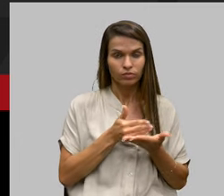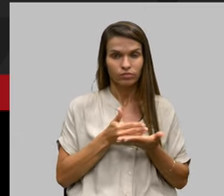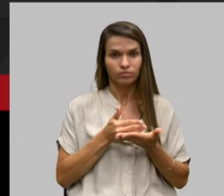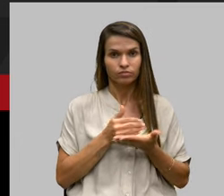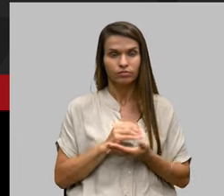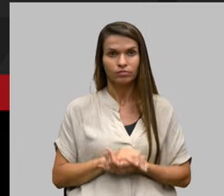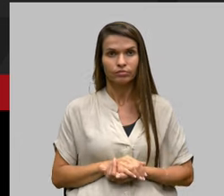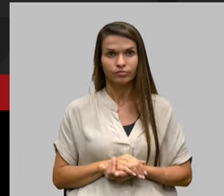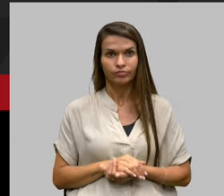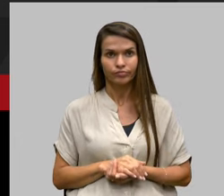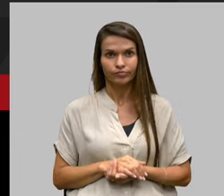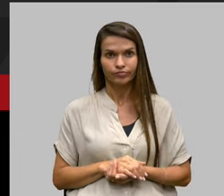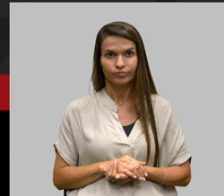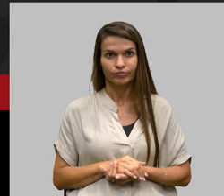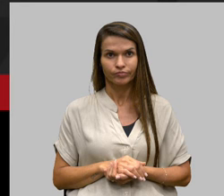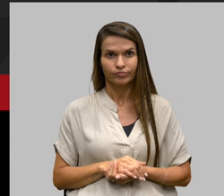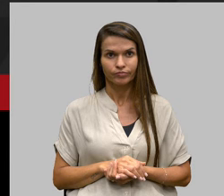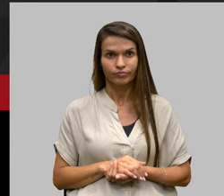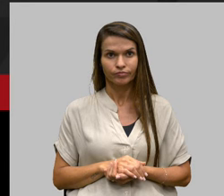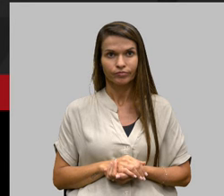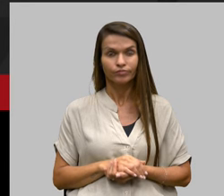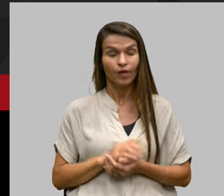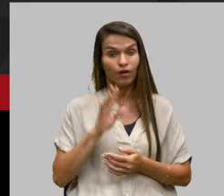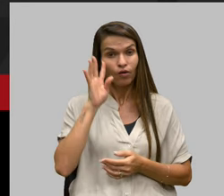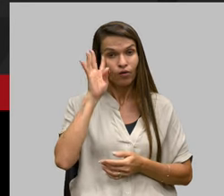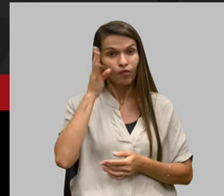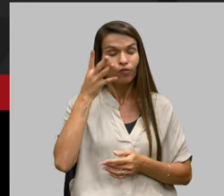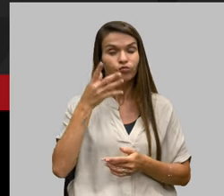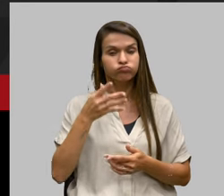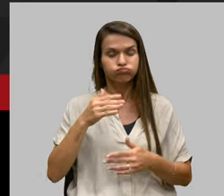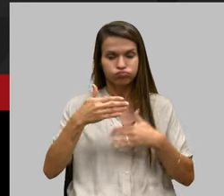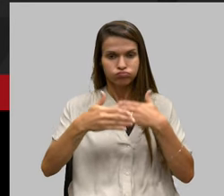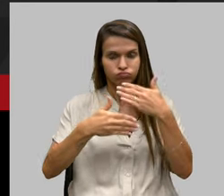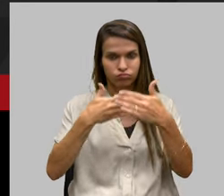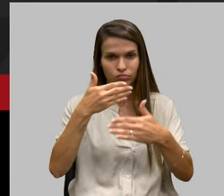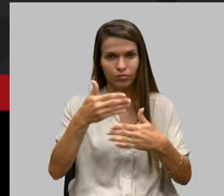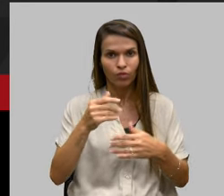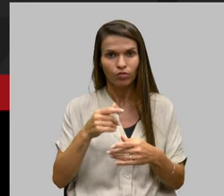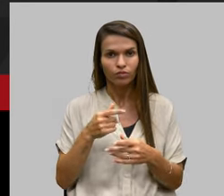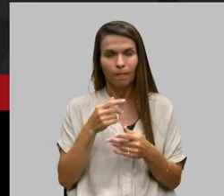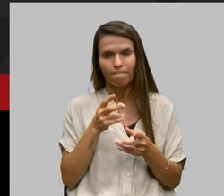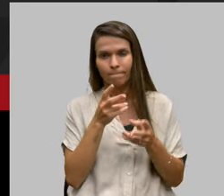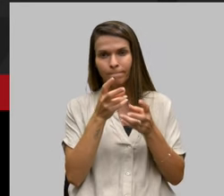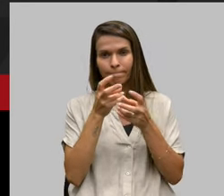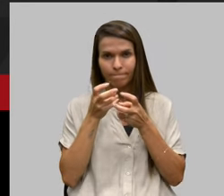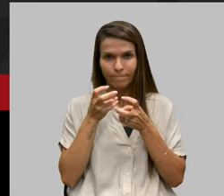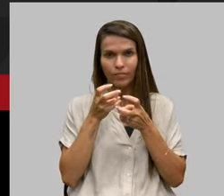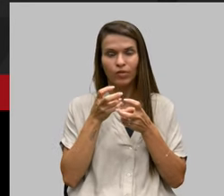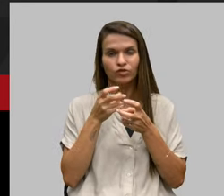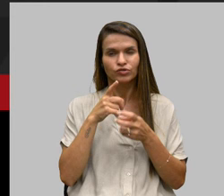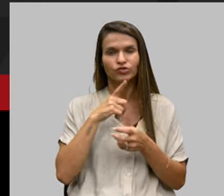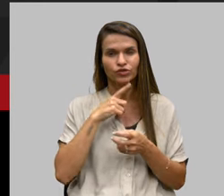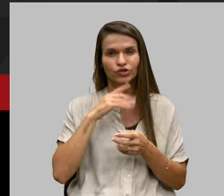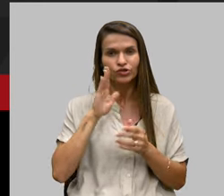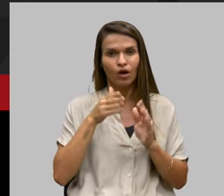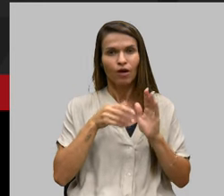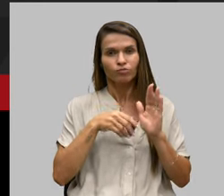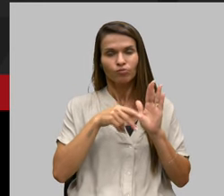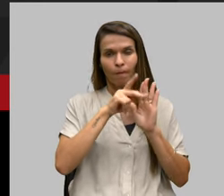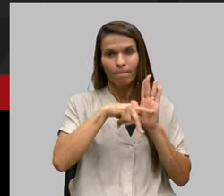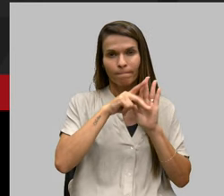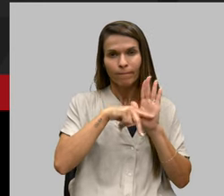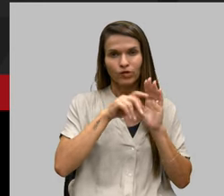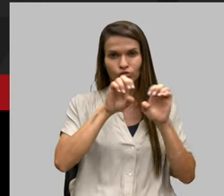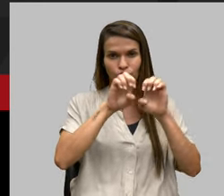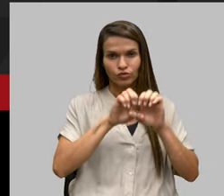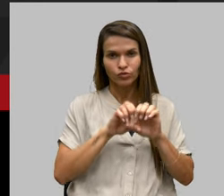Contábil mas resolvemos dar um passo adiante quando nós chegamos lá havia já um plano de equacionamento estruturado